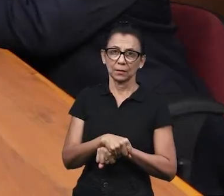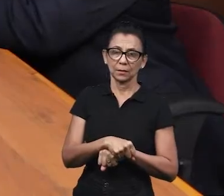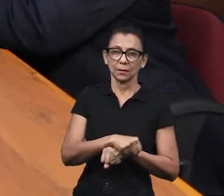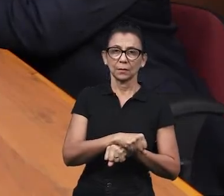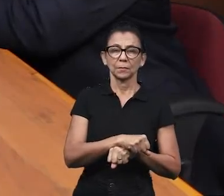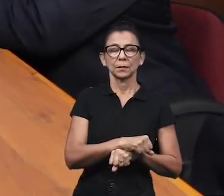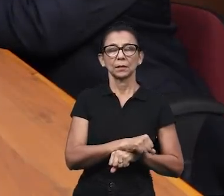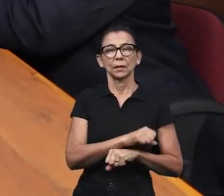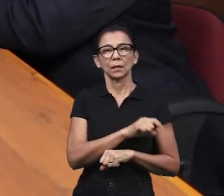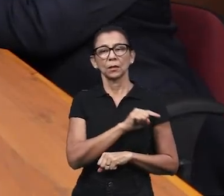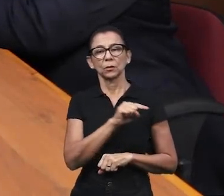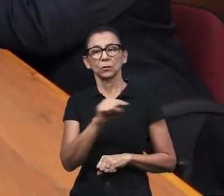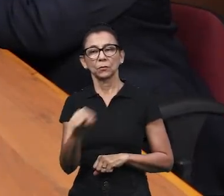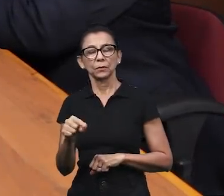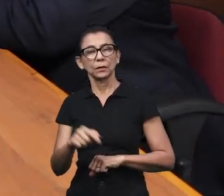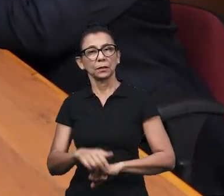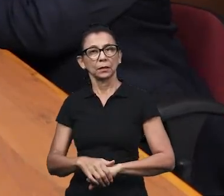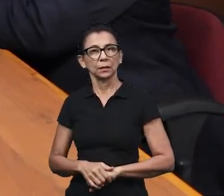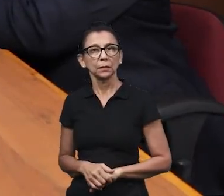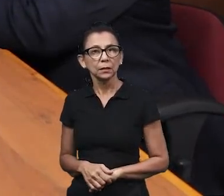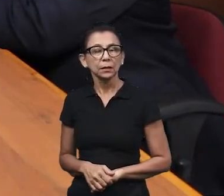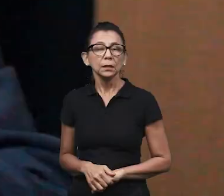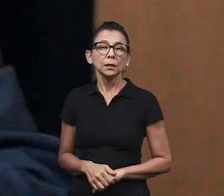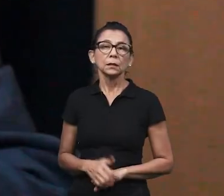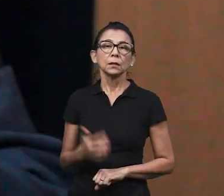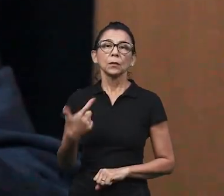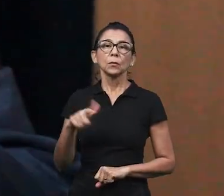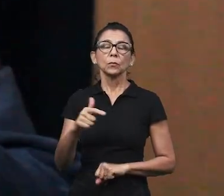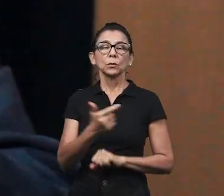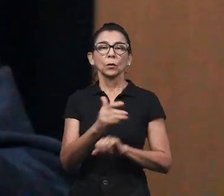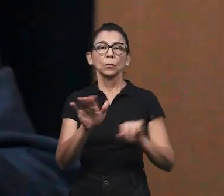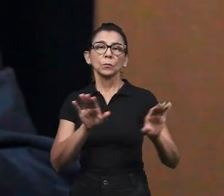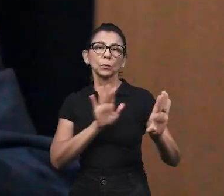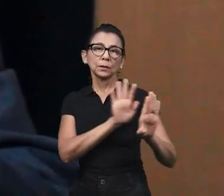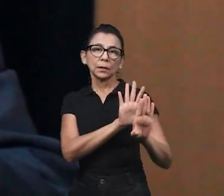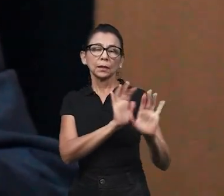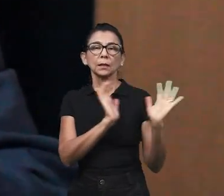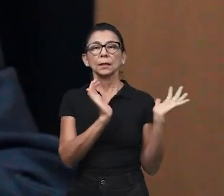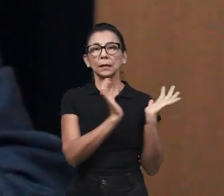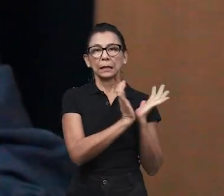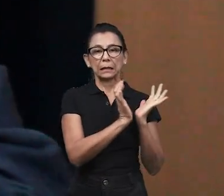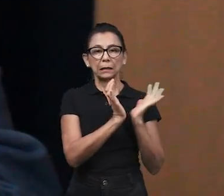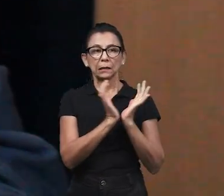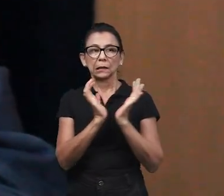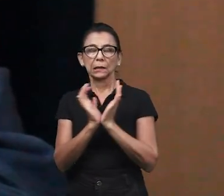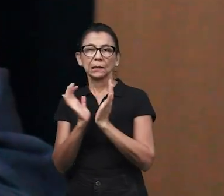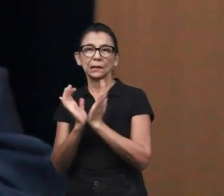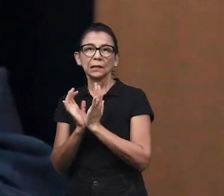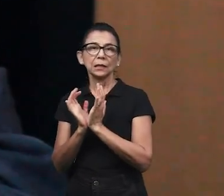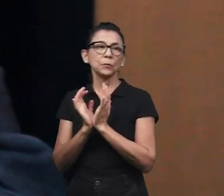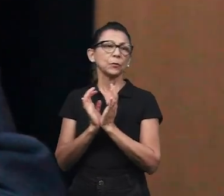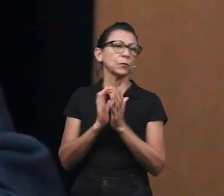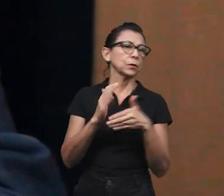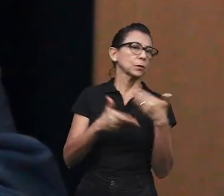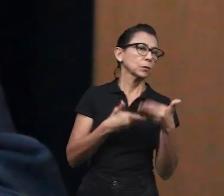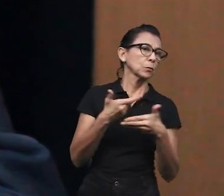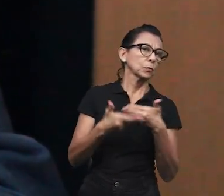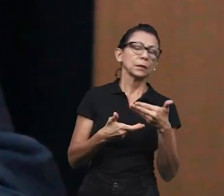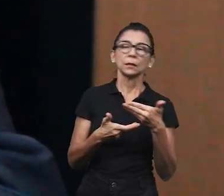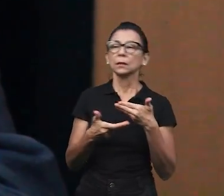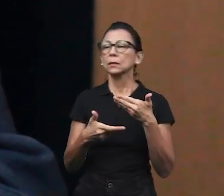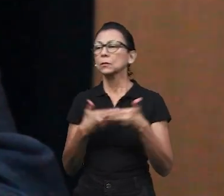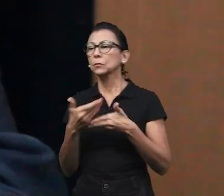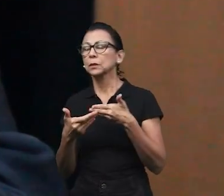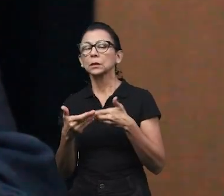às vezes as pessoas não estão vendo aonde eles estão. Onde eles estão escondidos. Escondido atrás de quê e fazendo o